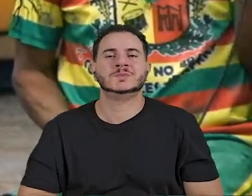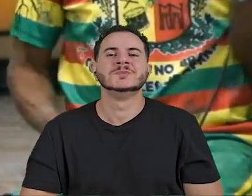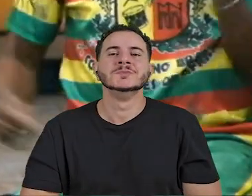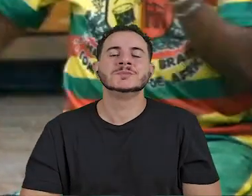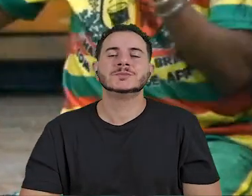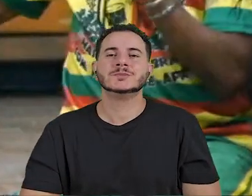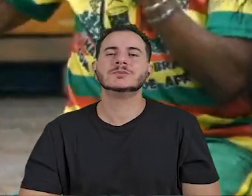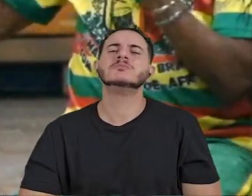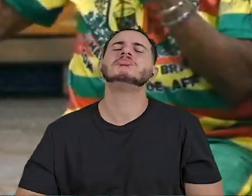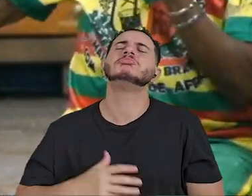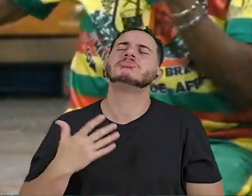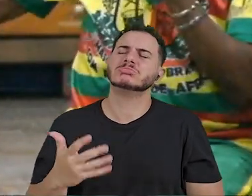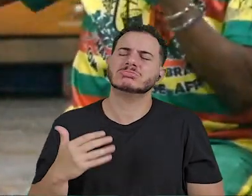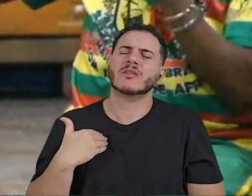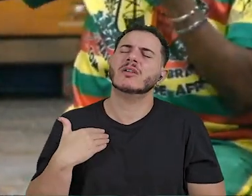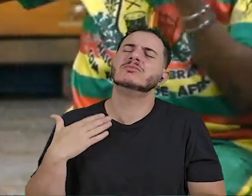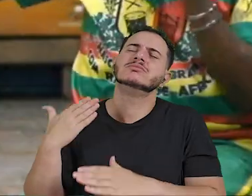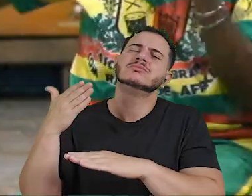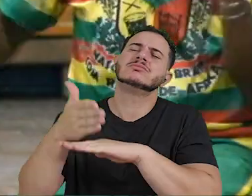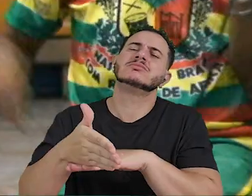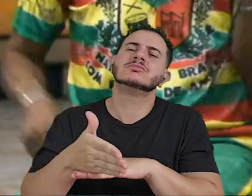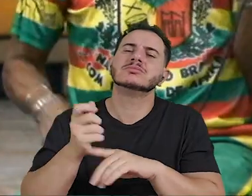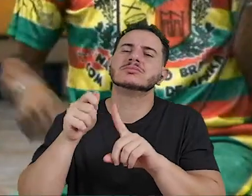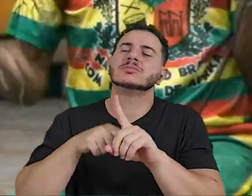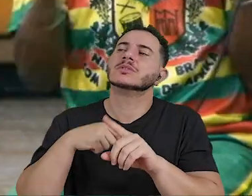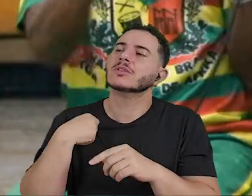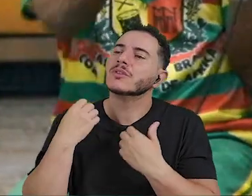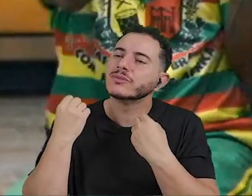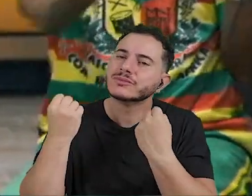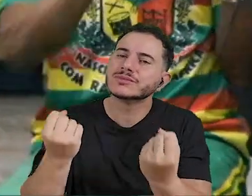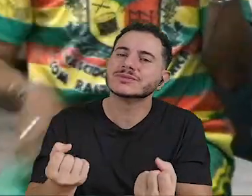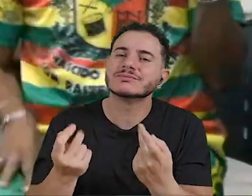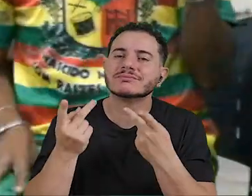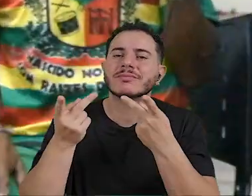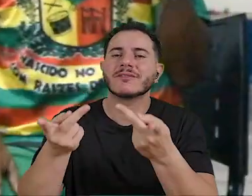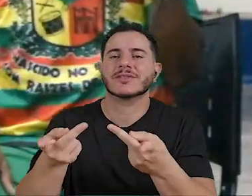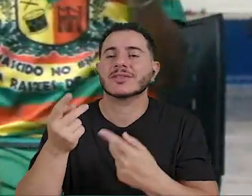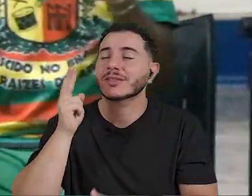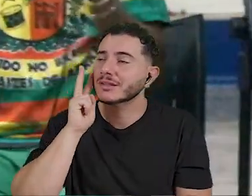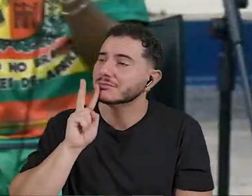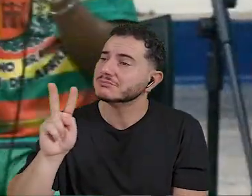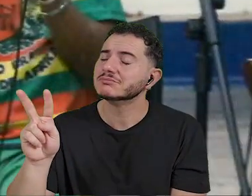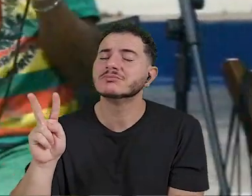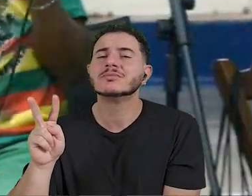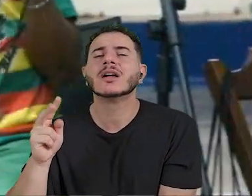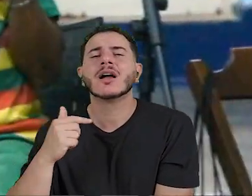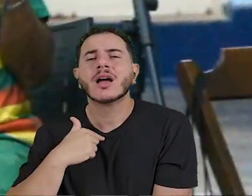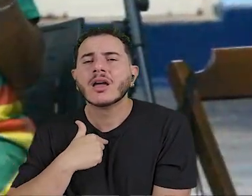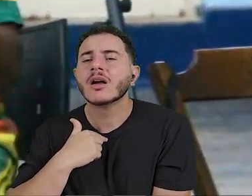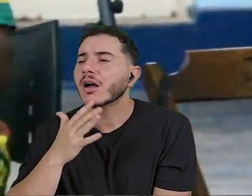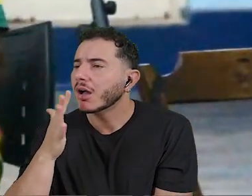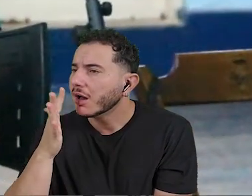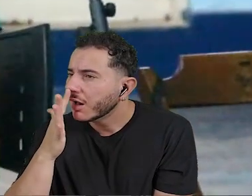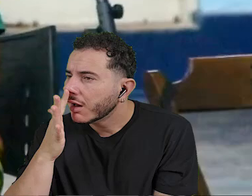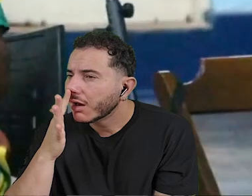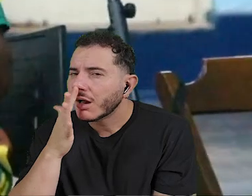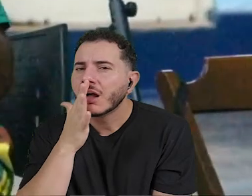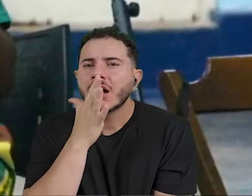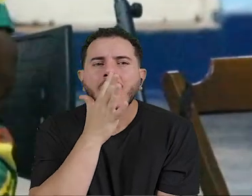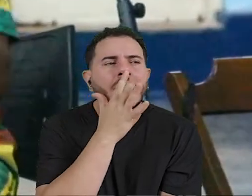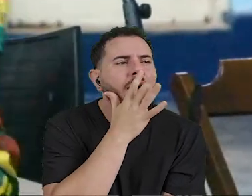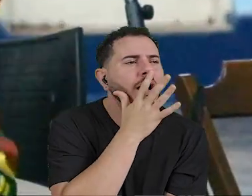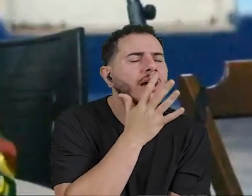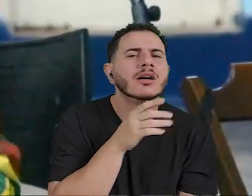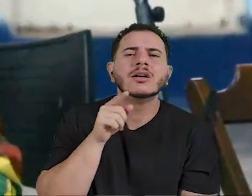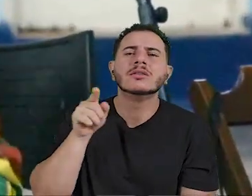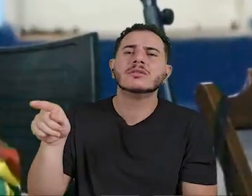Um mês atrasado, eu tive lá e visitei. O lugarzinho que eu estava. Okay. E eu fiquei apaixonado pelo instrumento. E dizia com